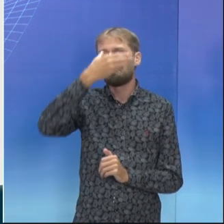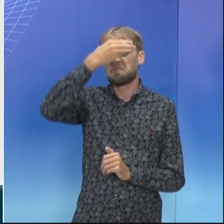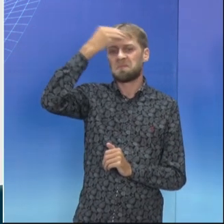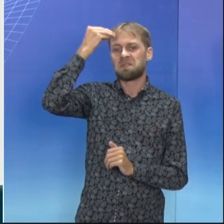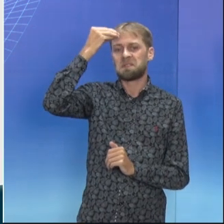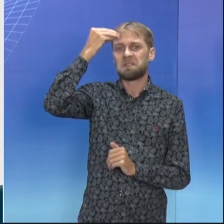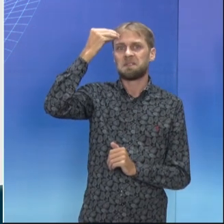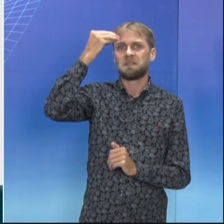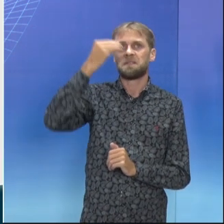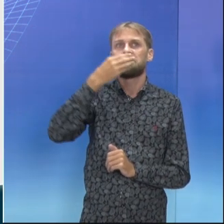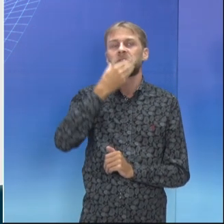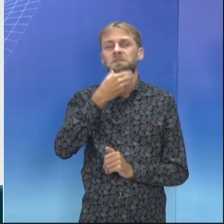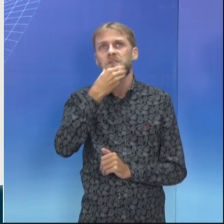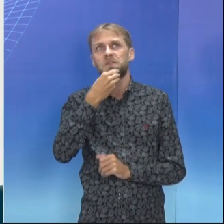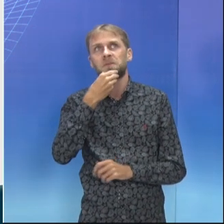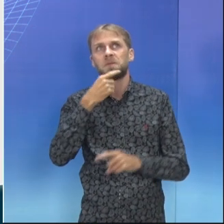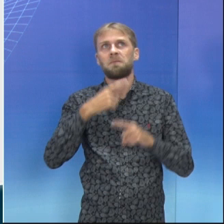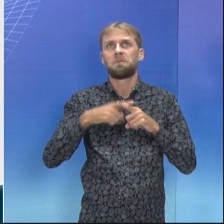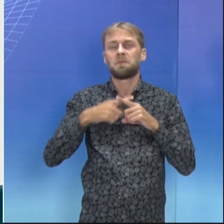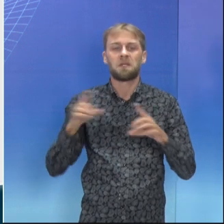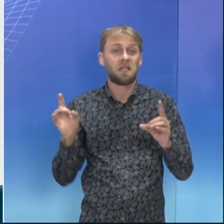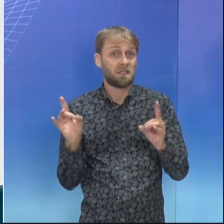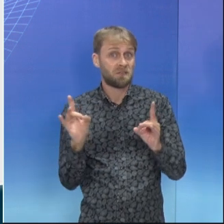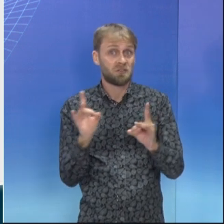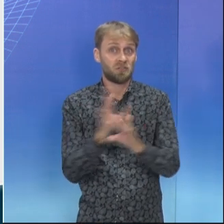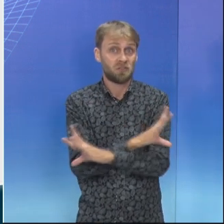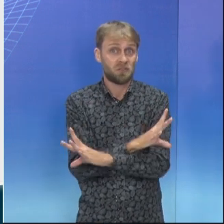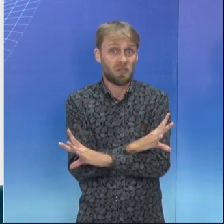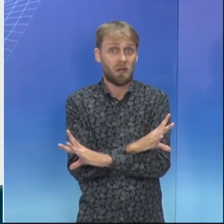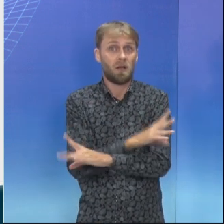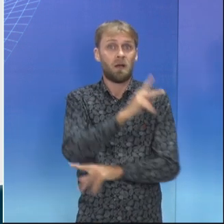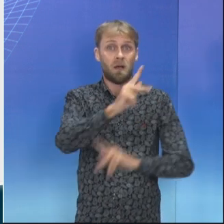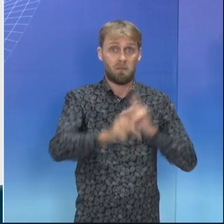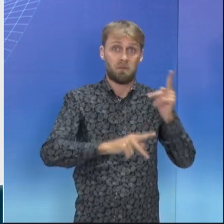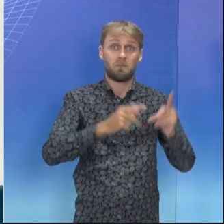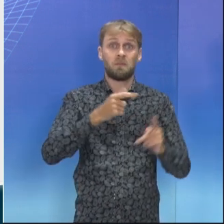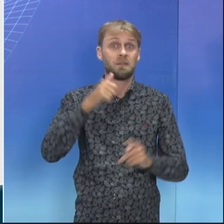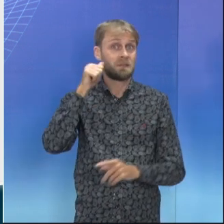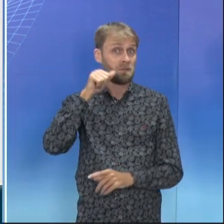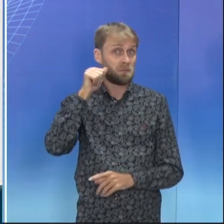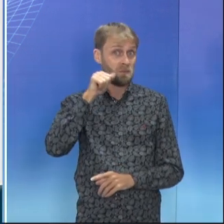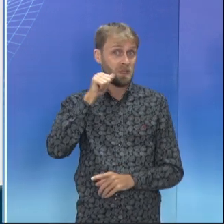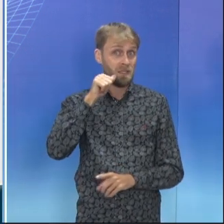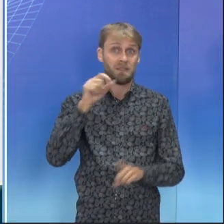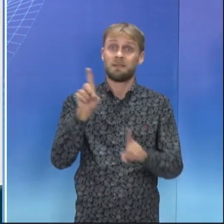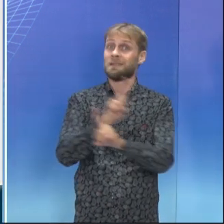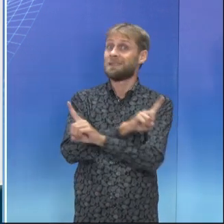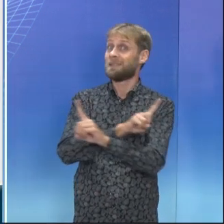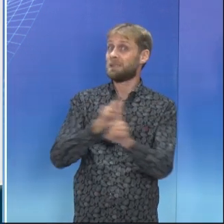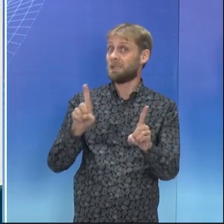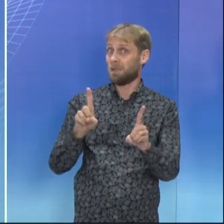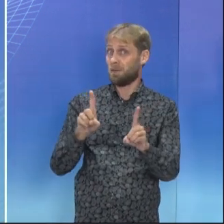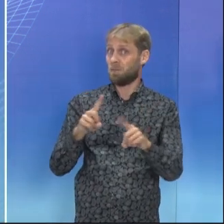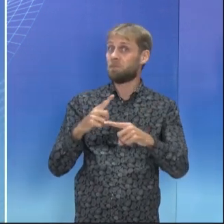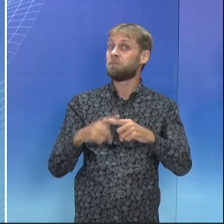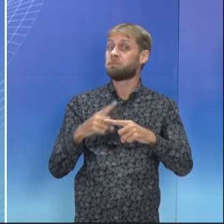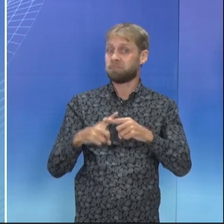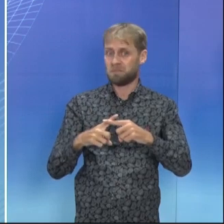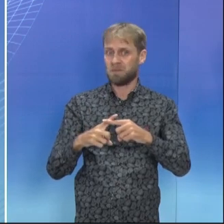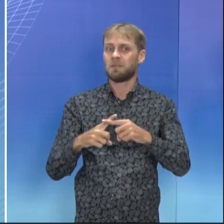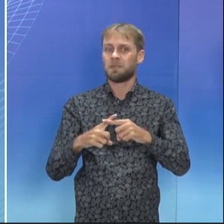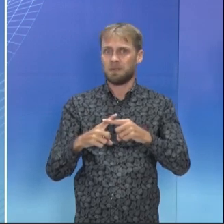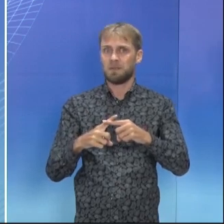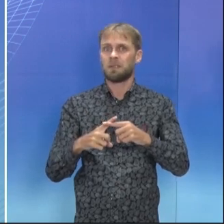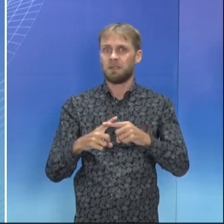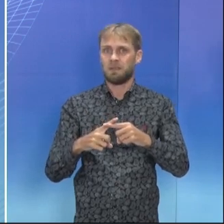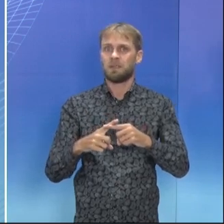assim, ignorado pelos homens por se restringir à população feminina? Não, porque de cara,